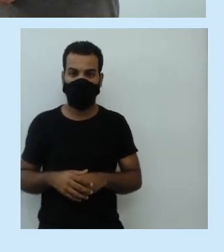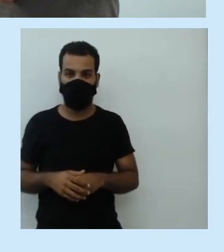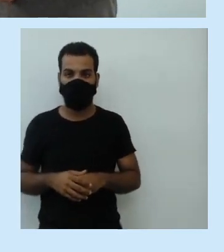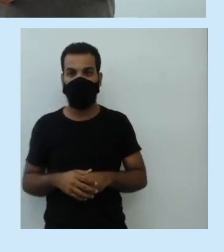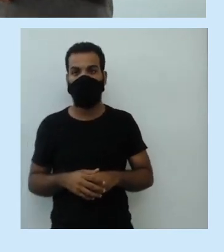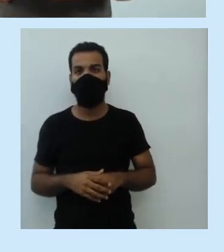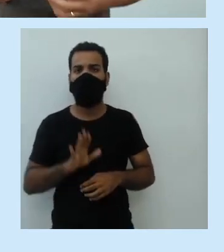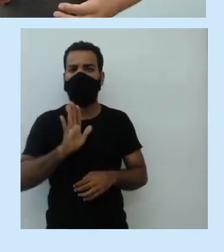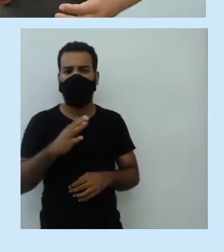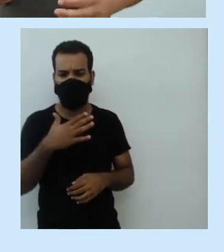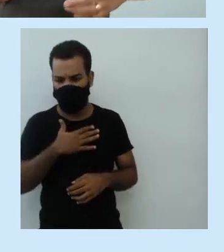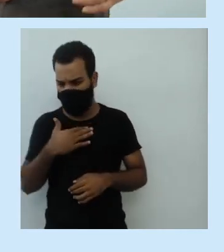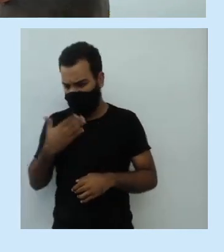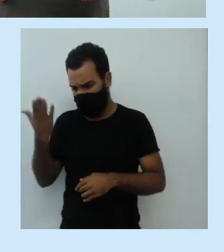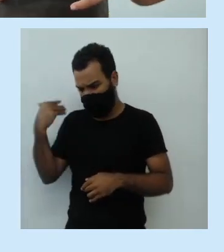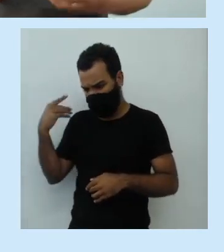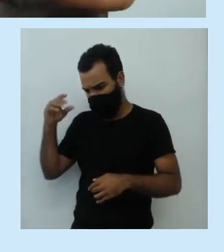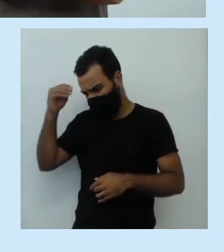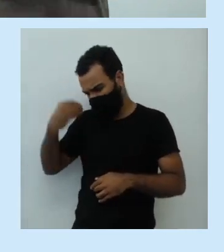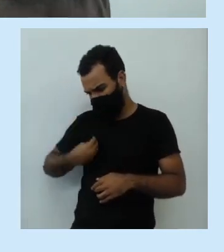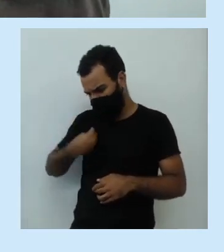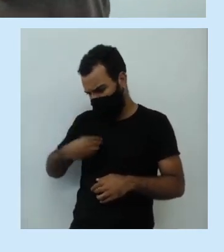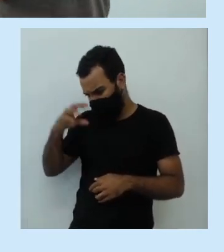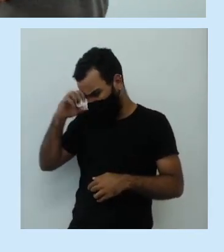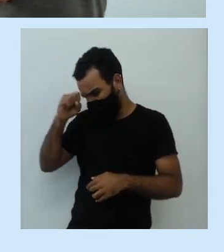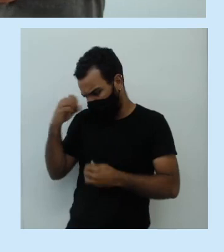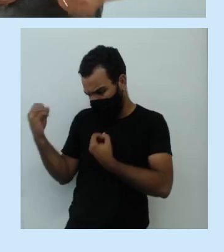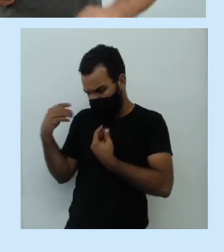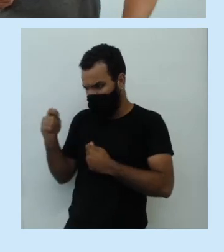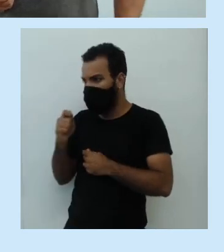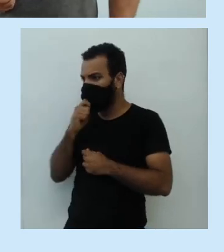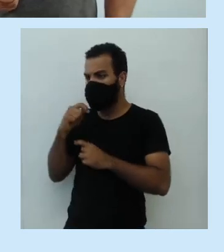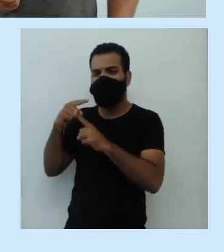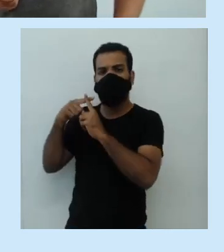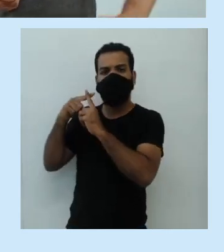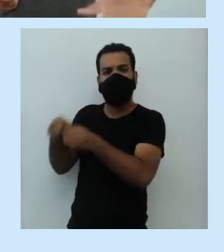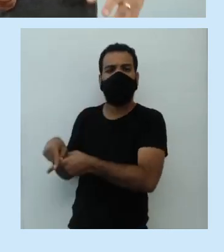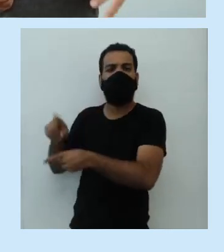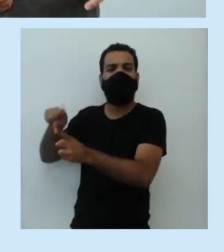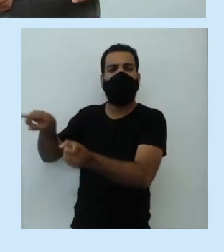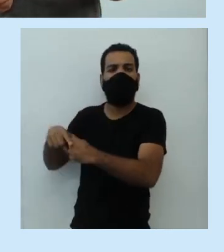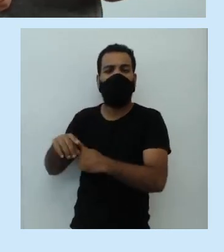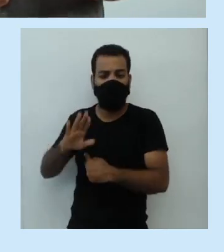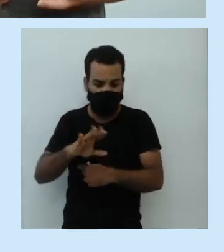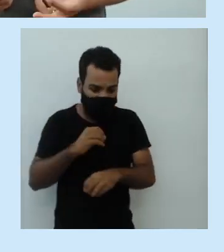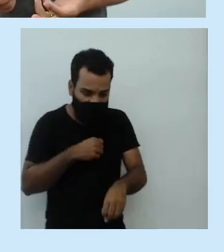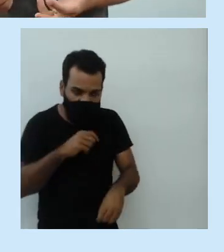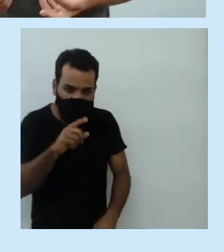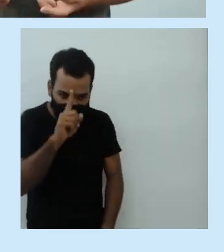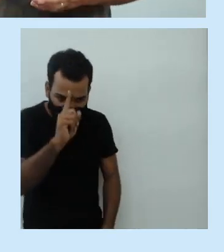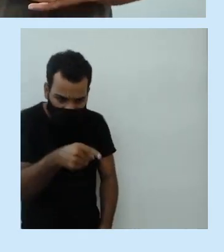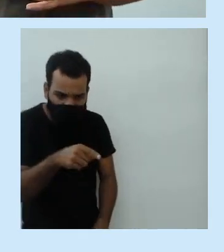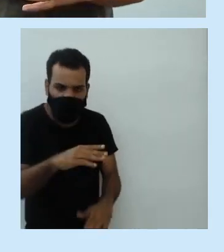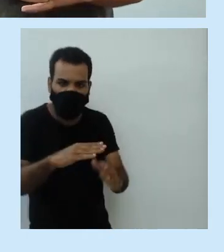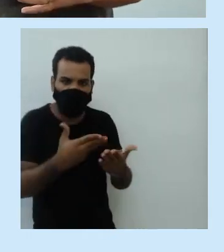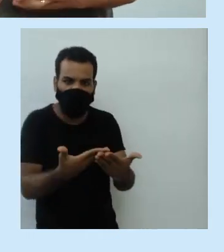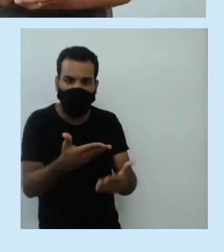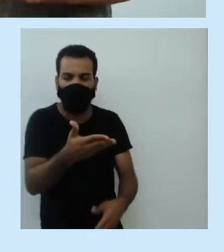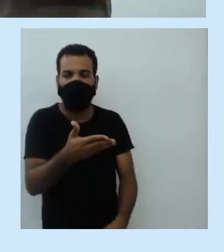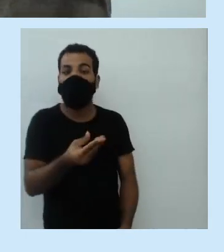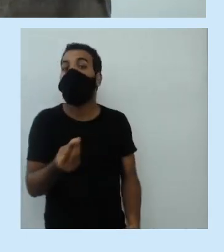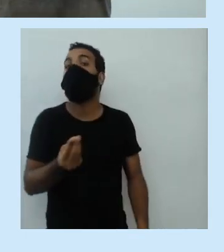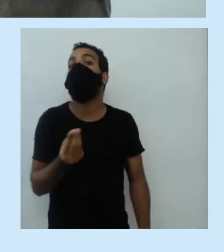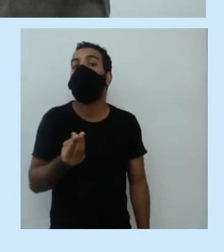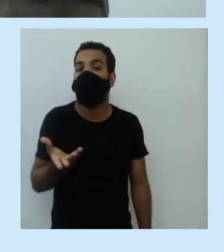critérios educacionais para passar para as nossas gerações. Então não pensemos apenas na